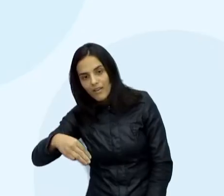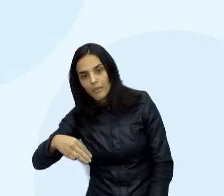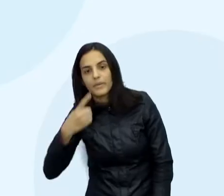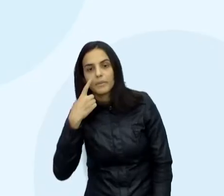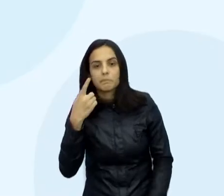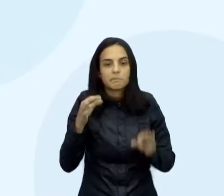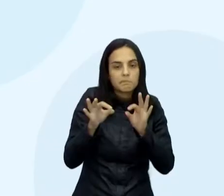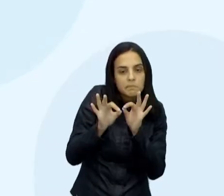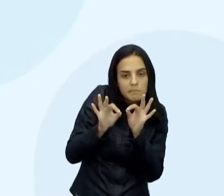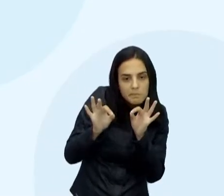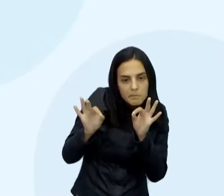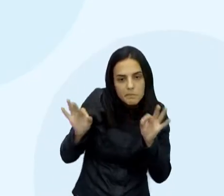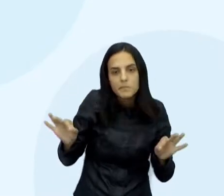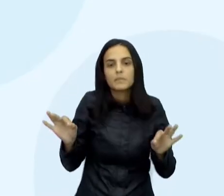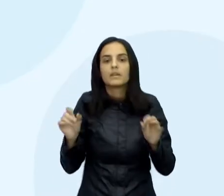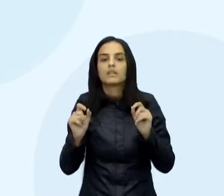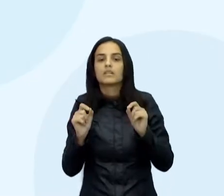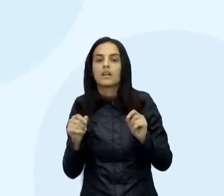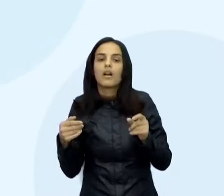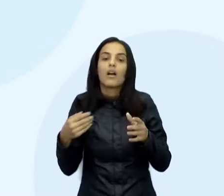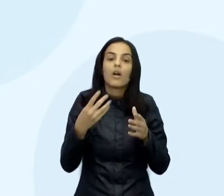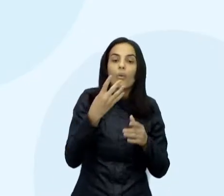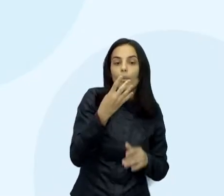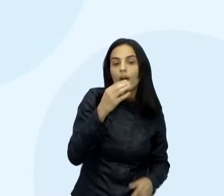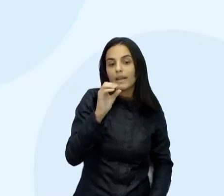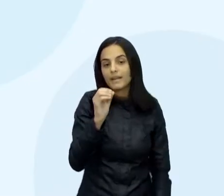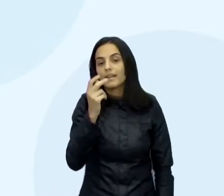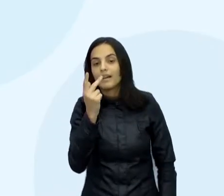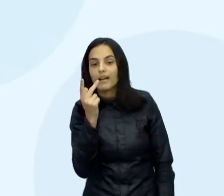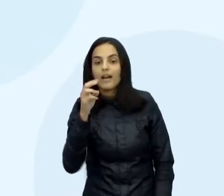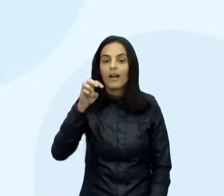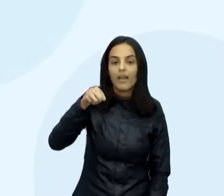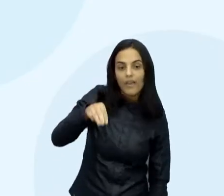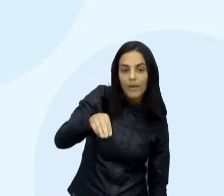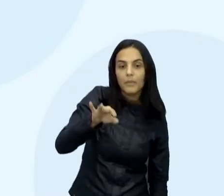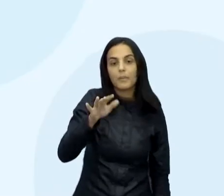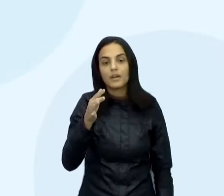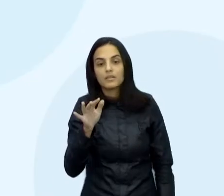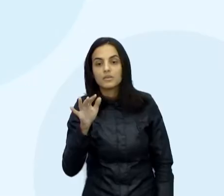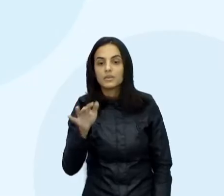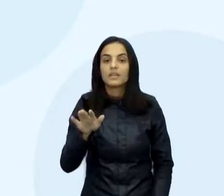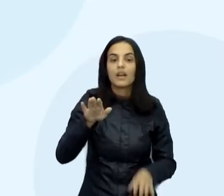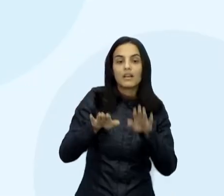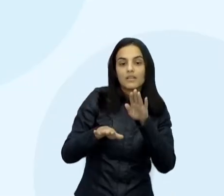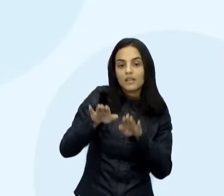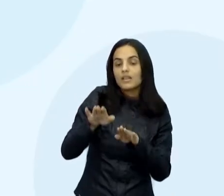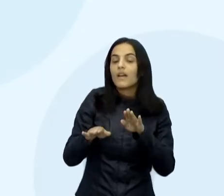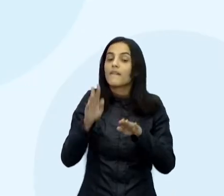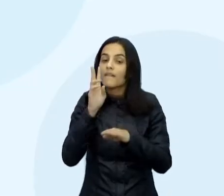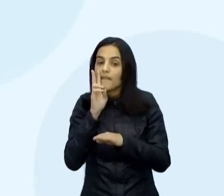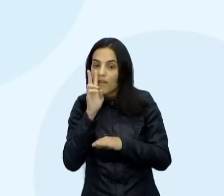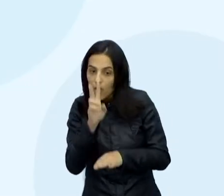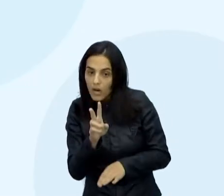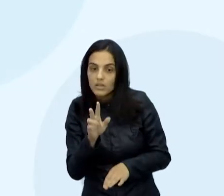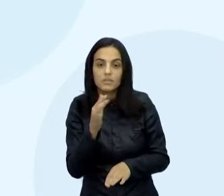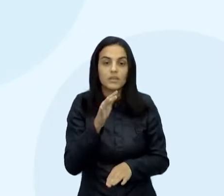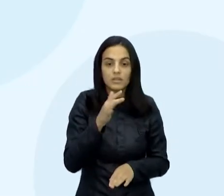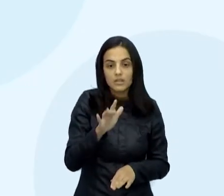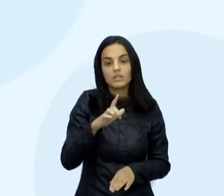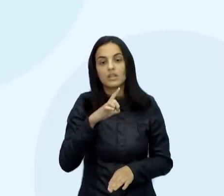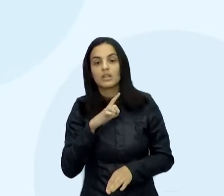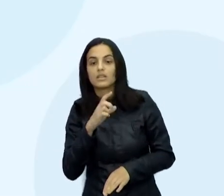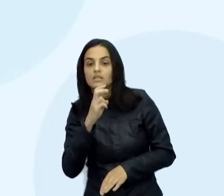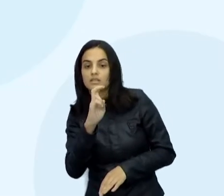espessura. Sob os continentes, ela chega a 40 km em média. As espessuras extremas estão